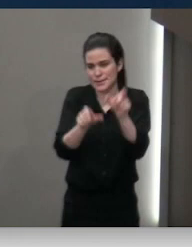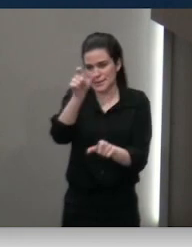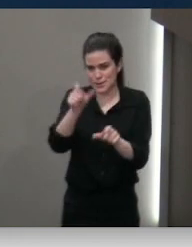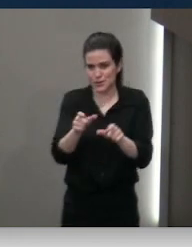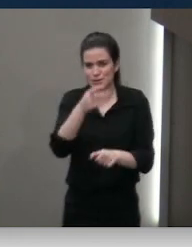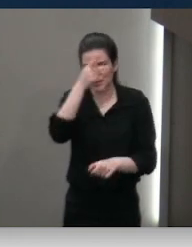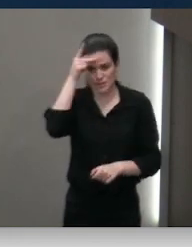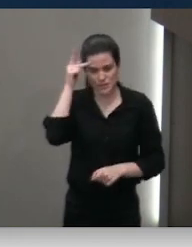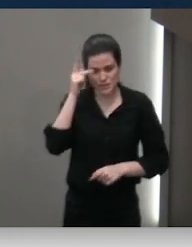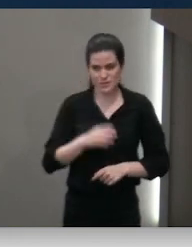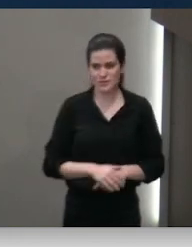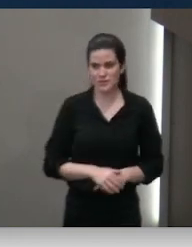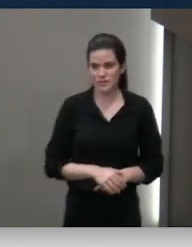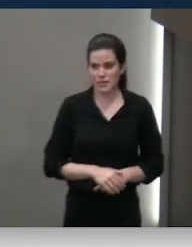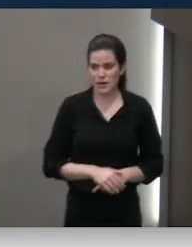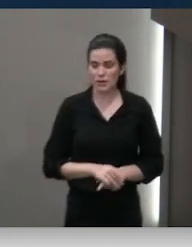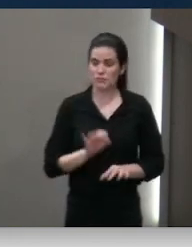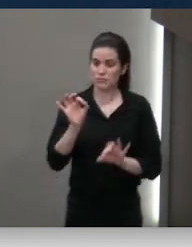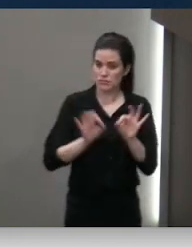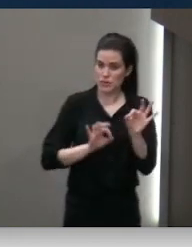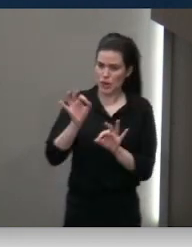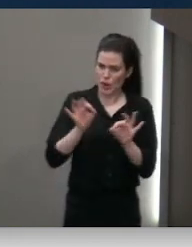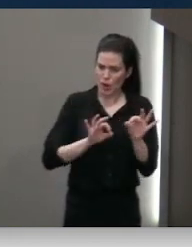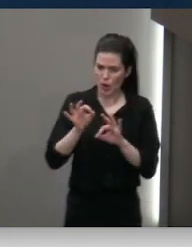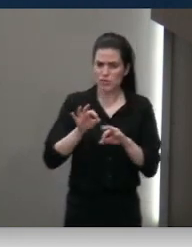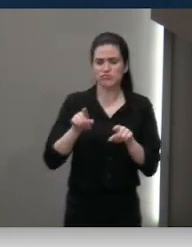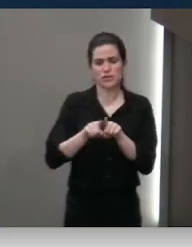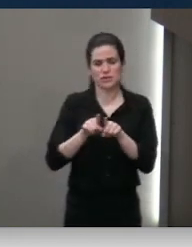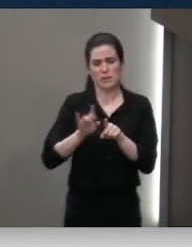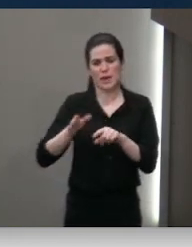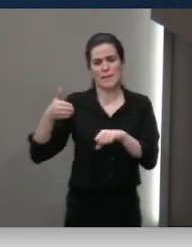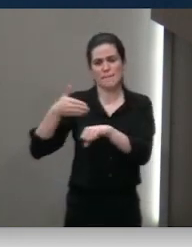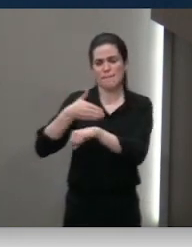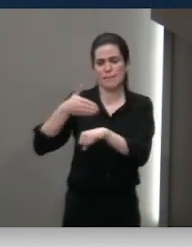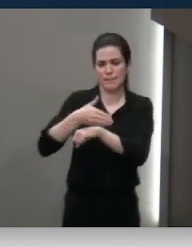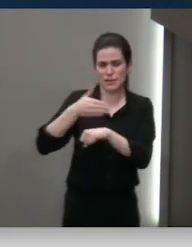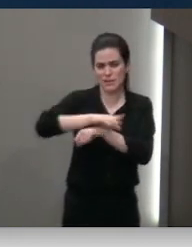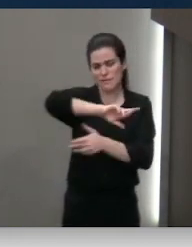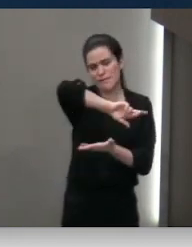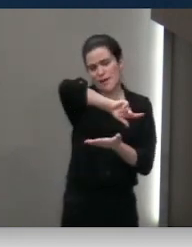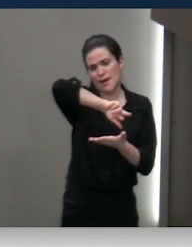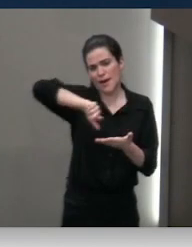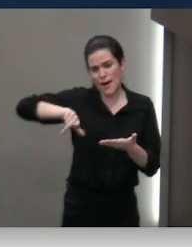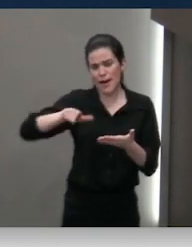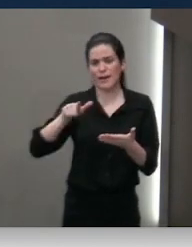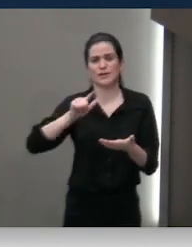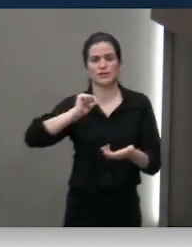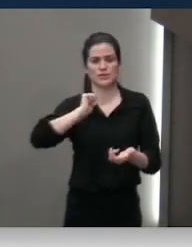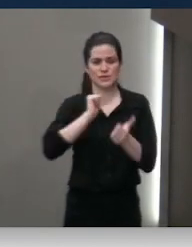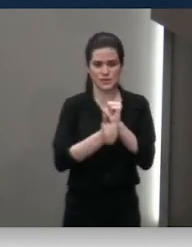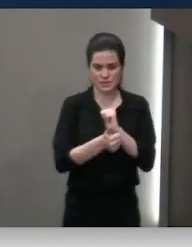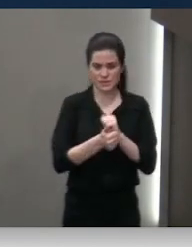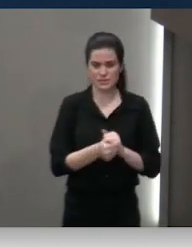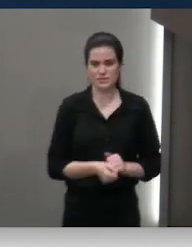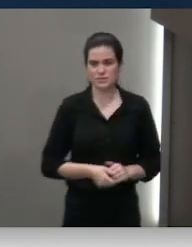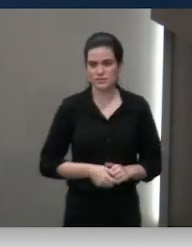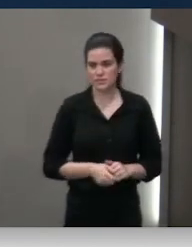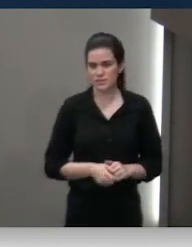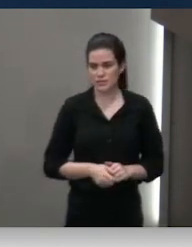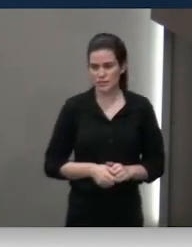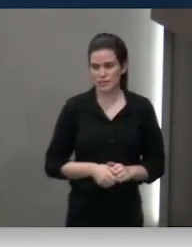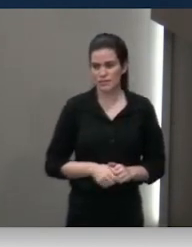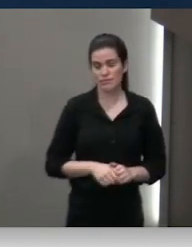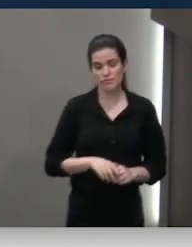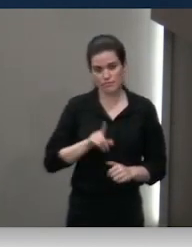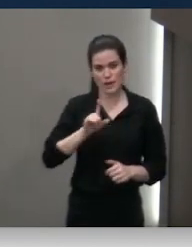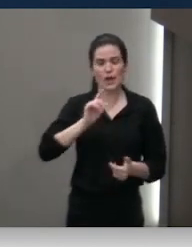Presidiu e participou de diversas entidades sociais e esportivas, entre as quais cito o Caixeiral